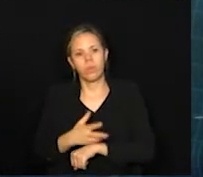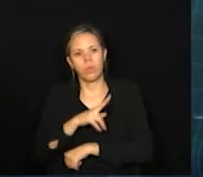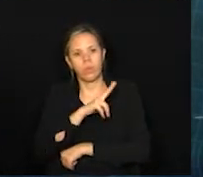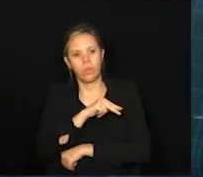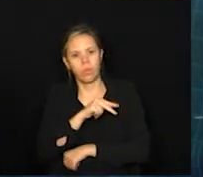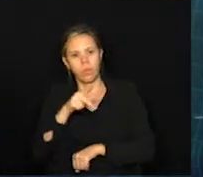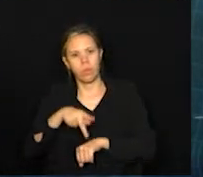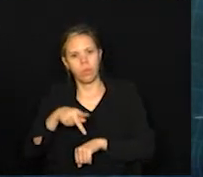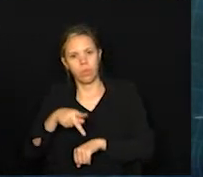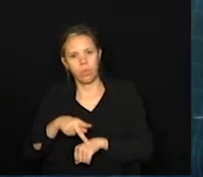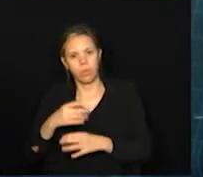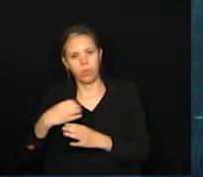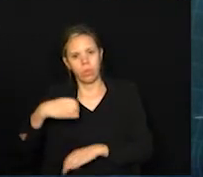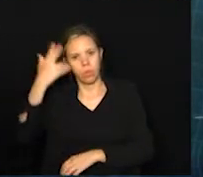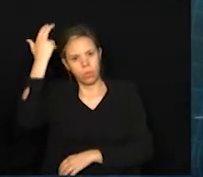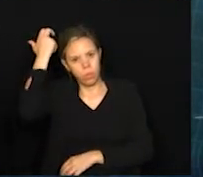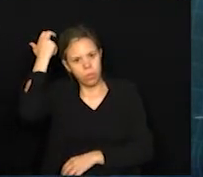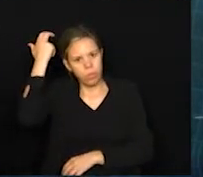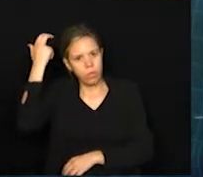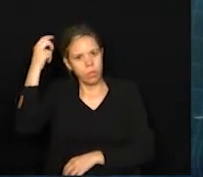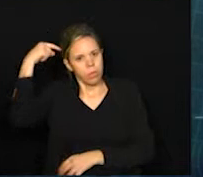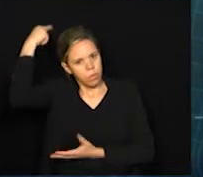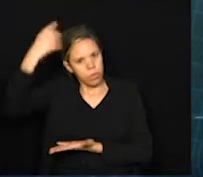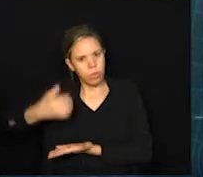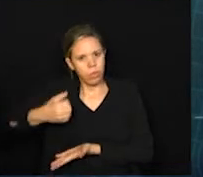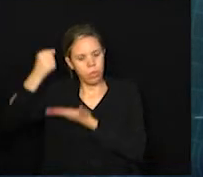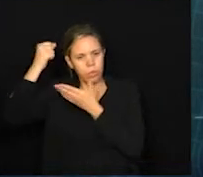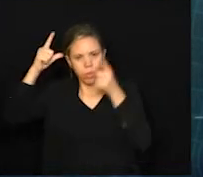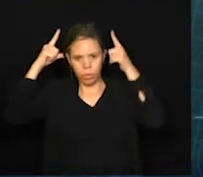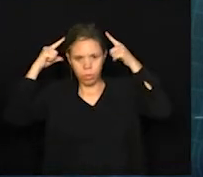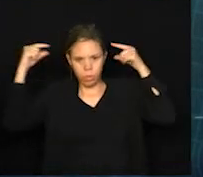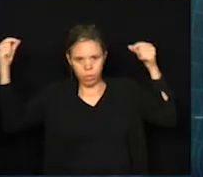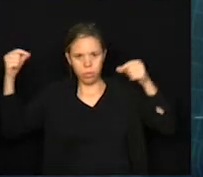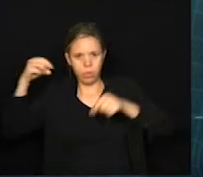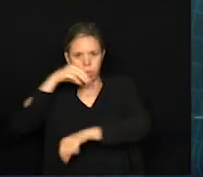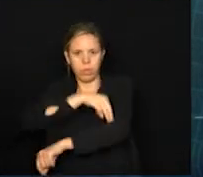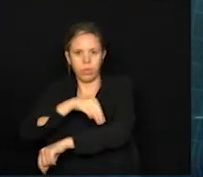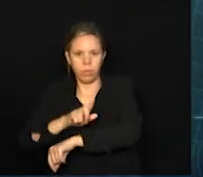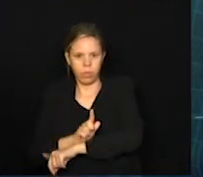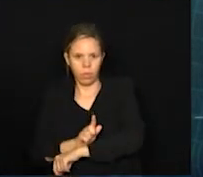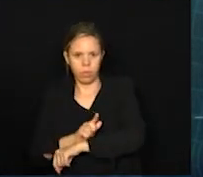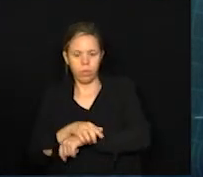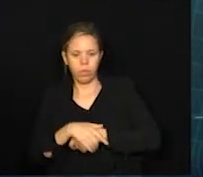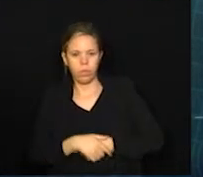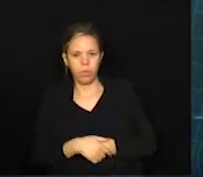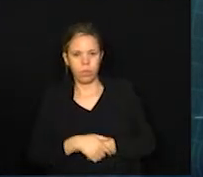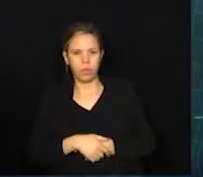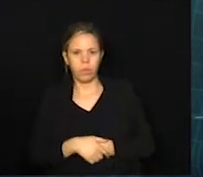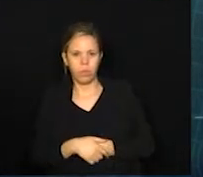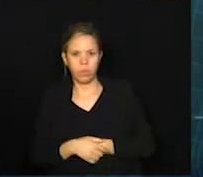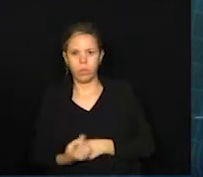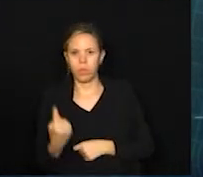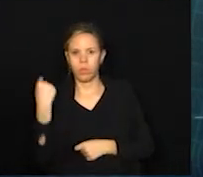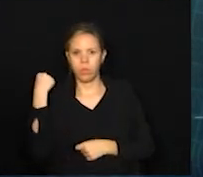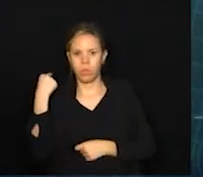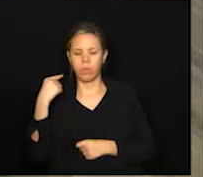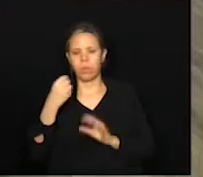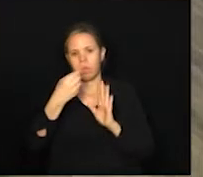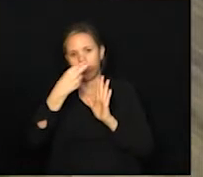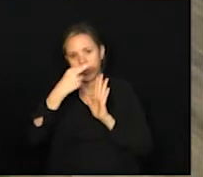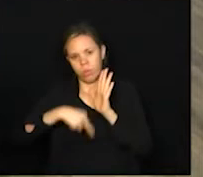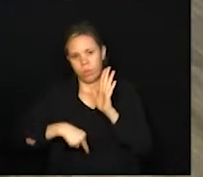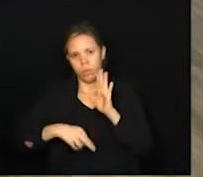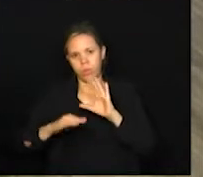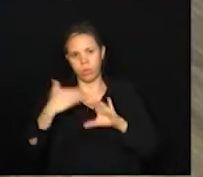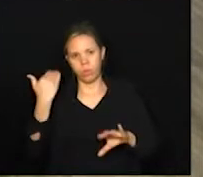Arthur Nogueira, Pedreira, Engenheiro Coelho, Santo Antônio de Posse, Olambra e Morungaba. No último relatório que